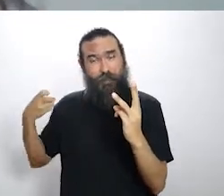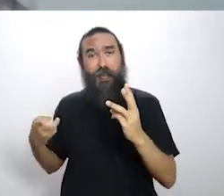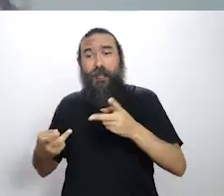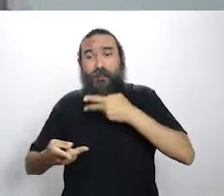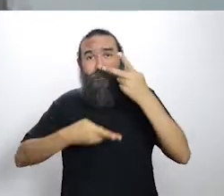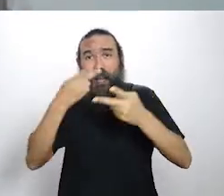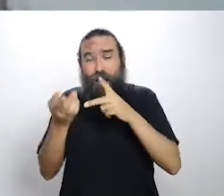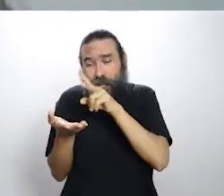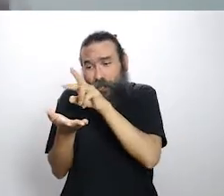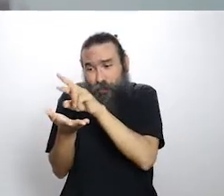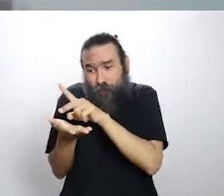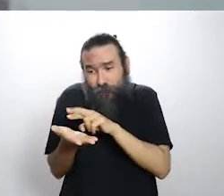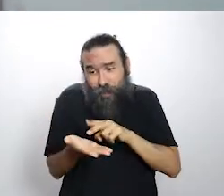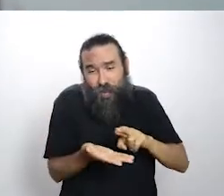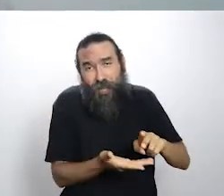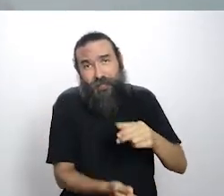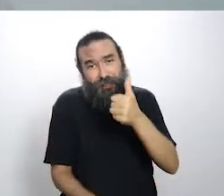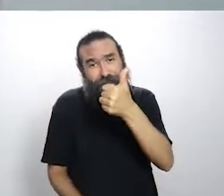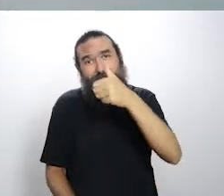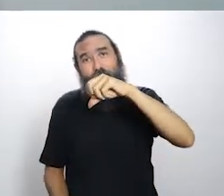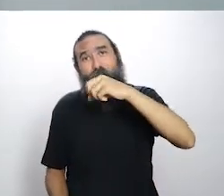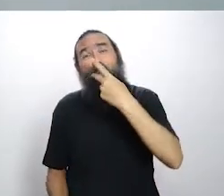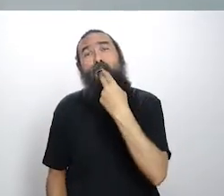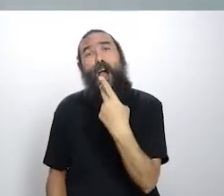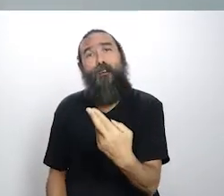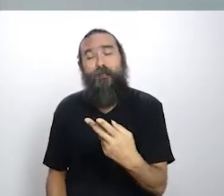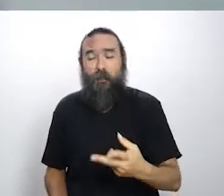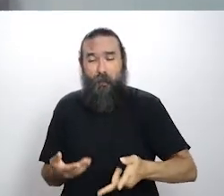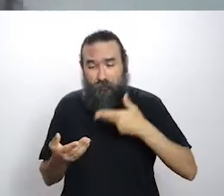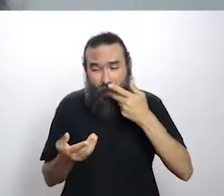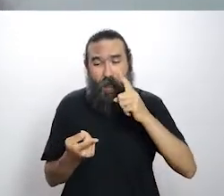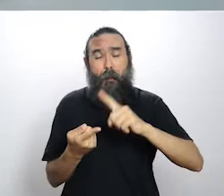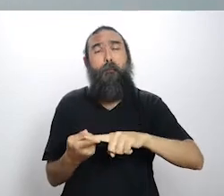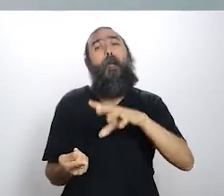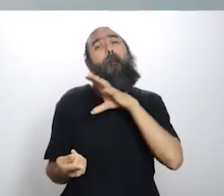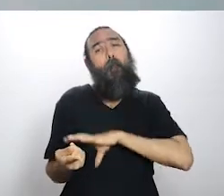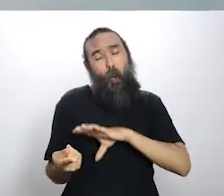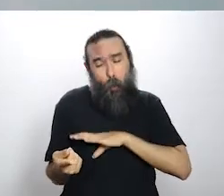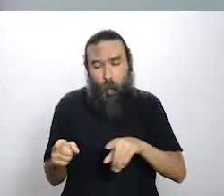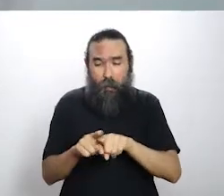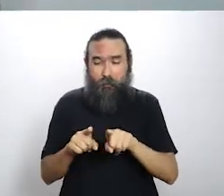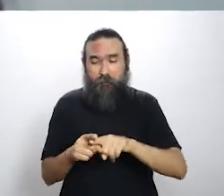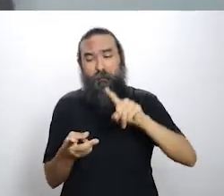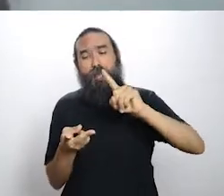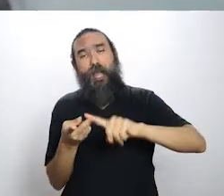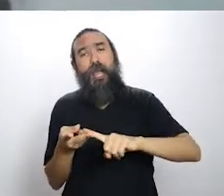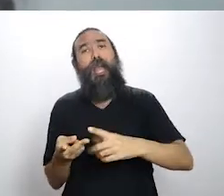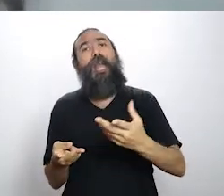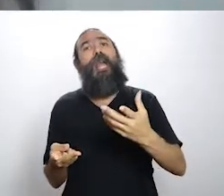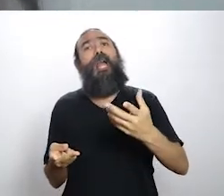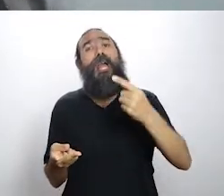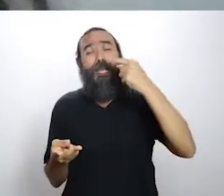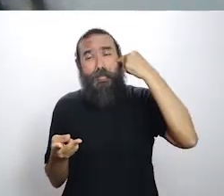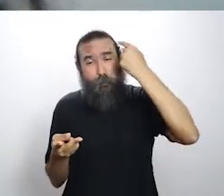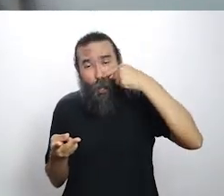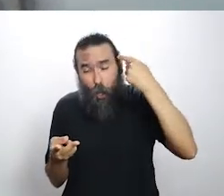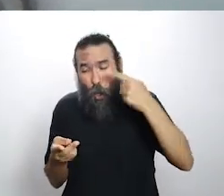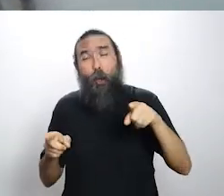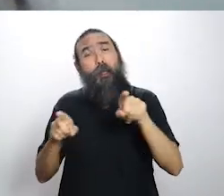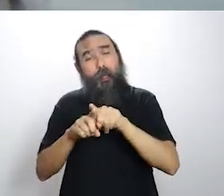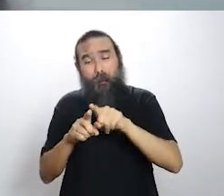falando o português, o espanhol e pelo menos 2 a 3 línguas indígenas. Então é muito natural